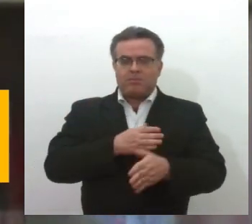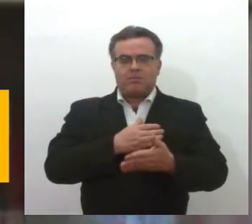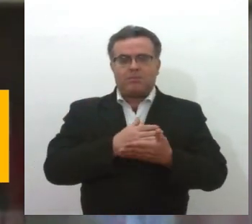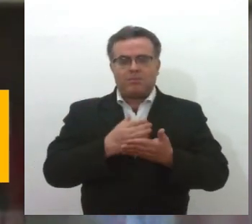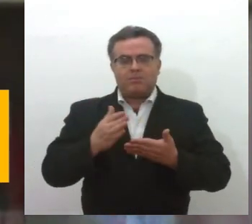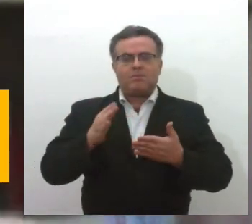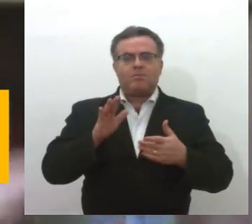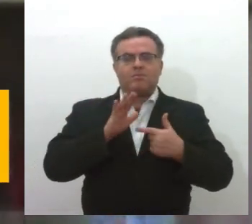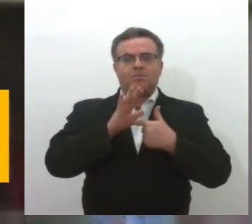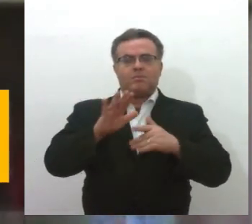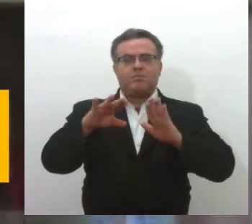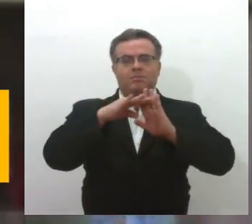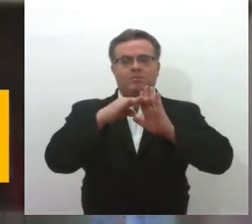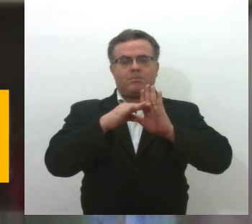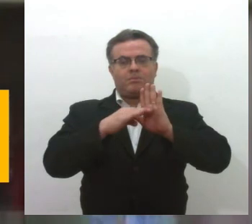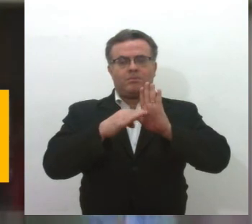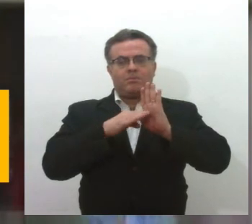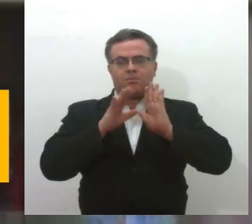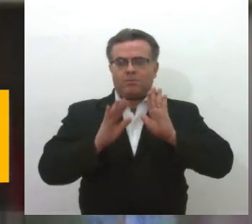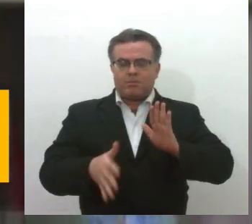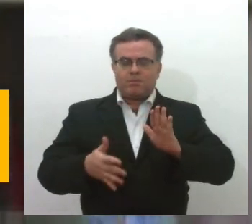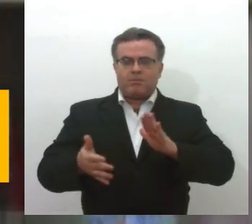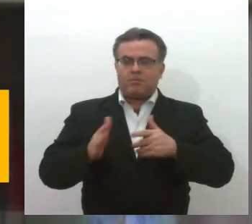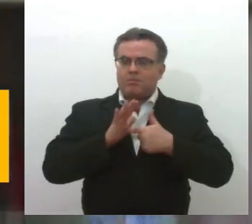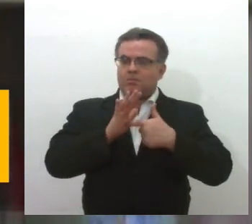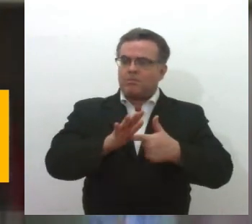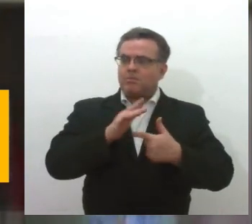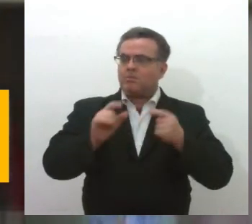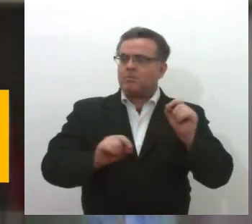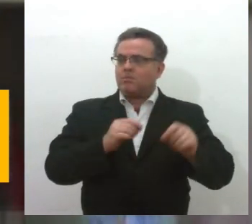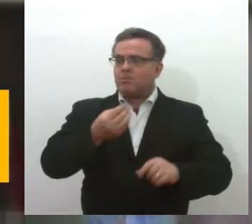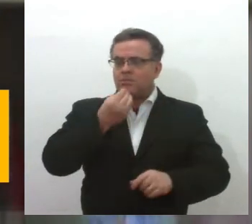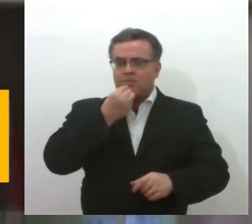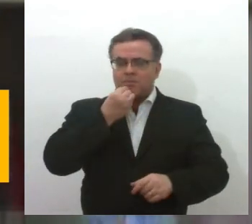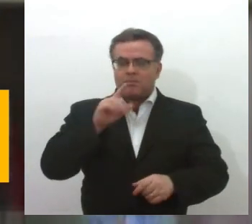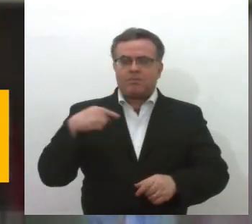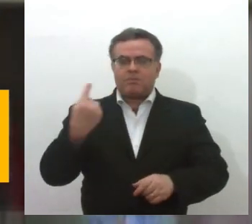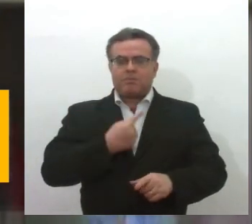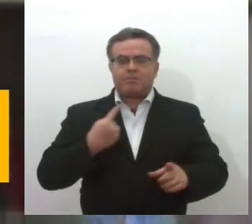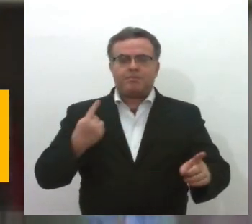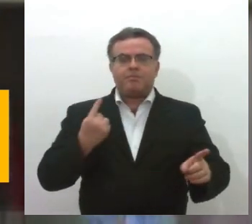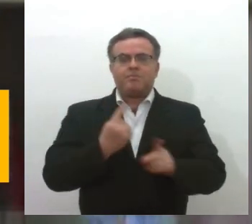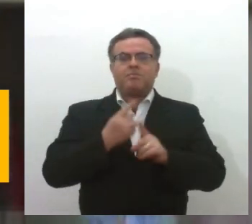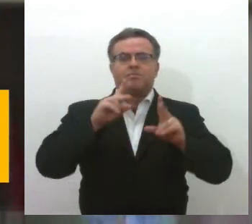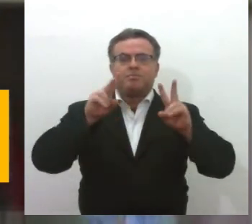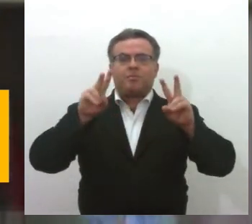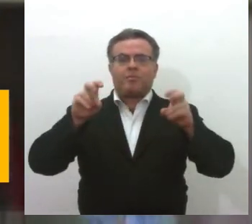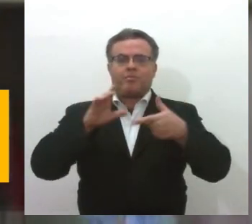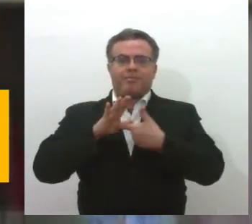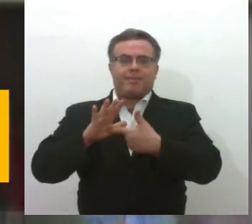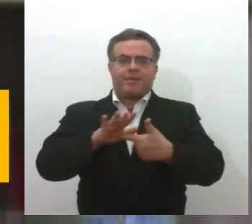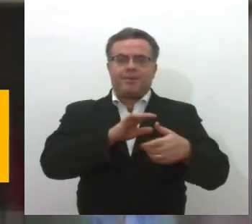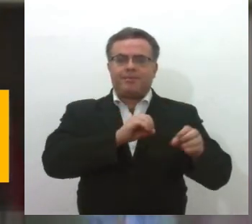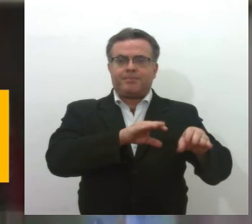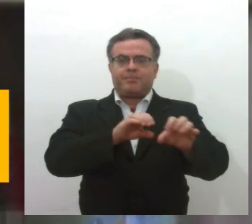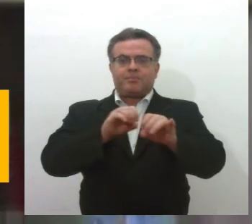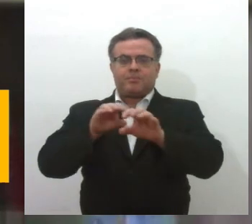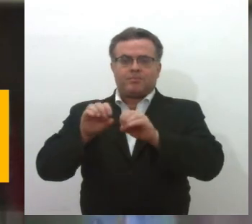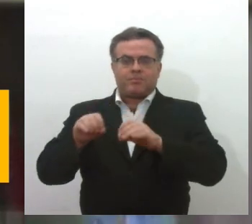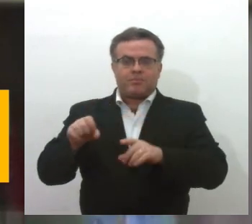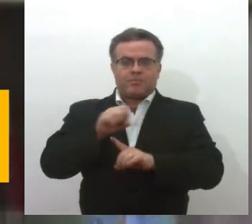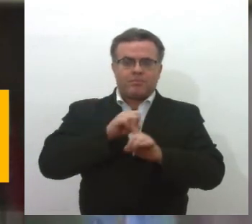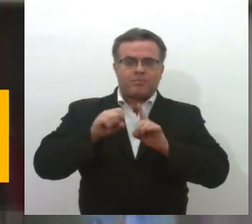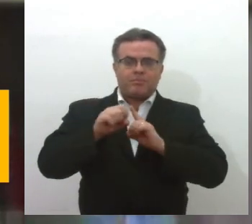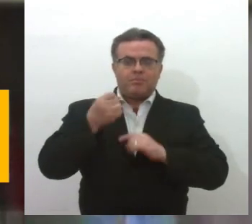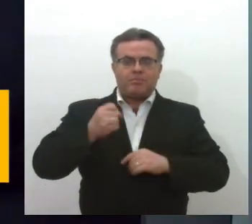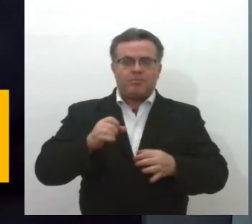programação desde a sexta-feira. E essa é a oportunidade que encontramos para que esse tema ele seja difundido na sociedade sergipana.